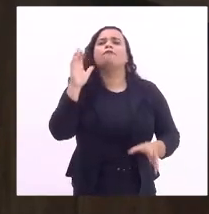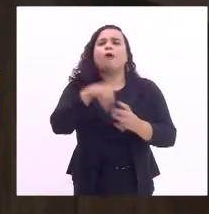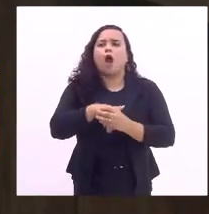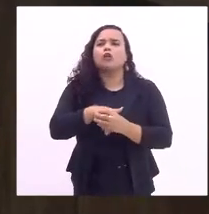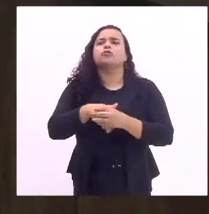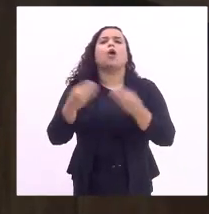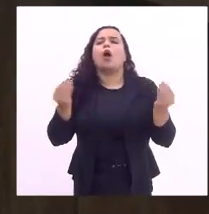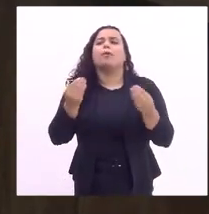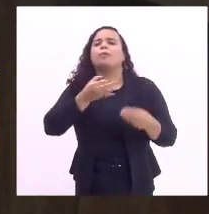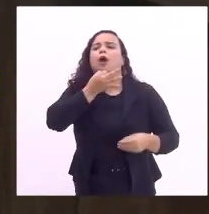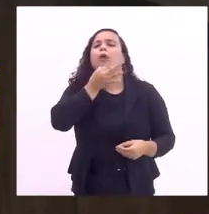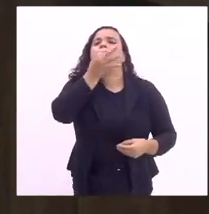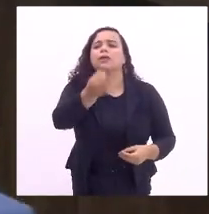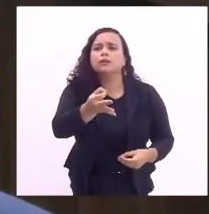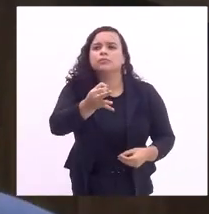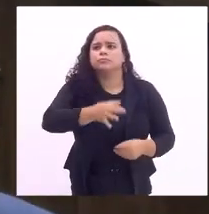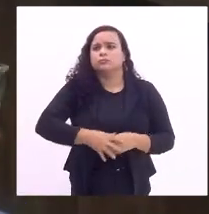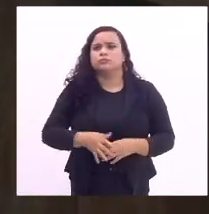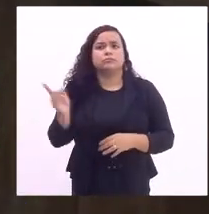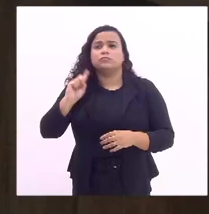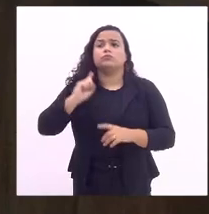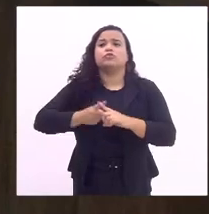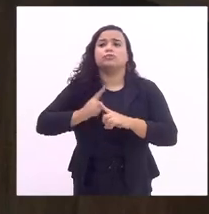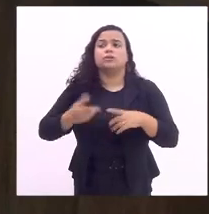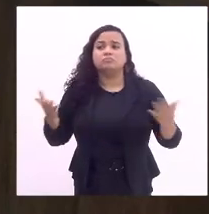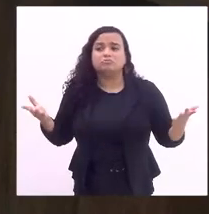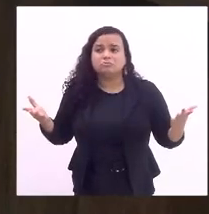assim. Por que não?